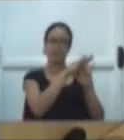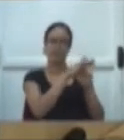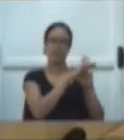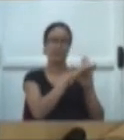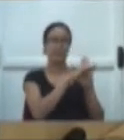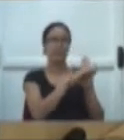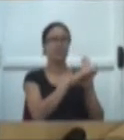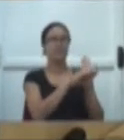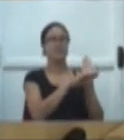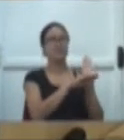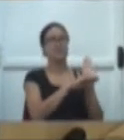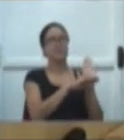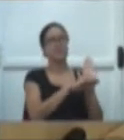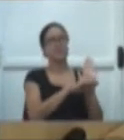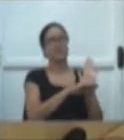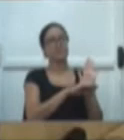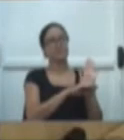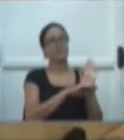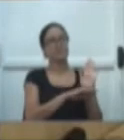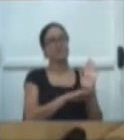196/15, 197/15,